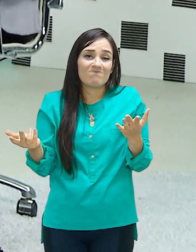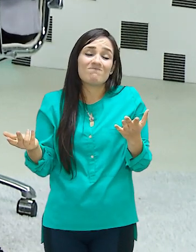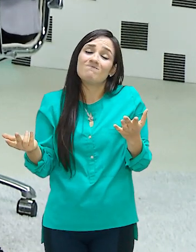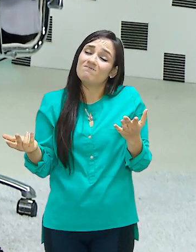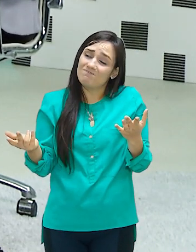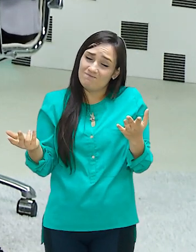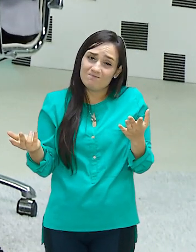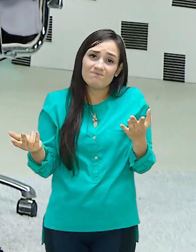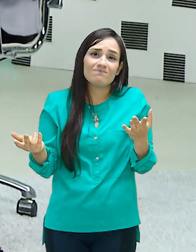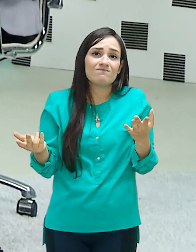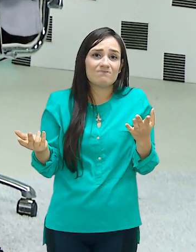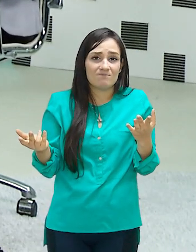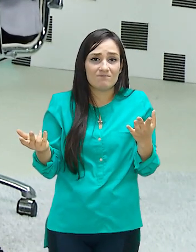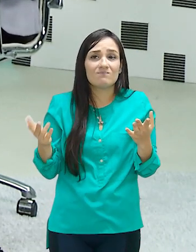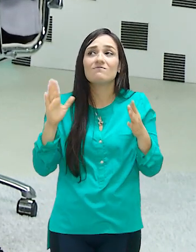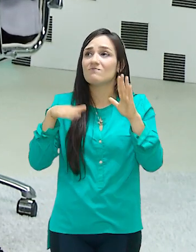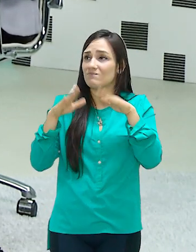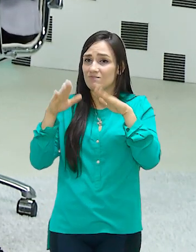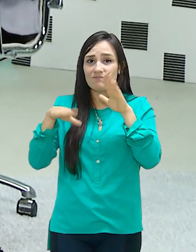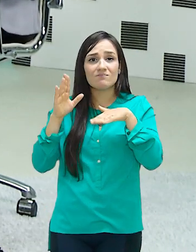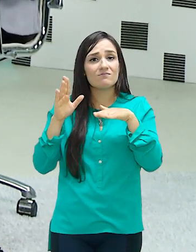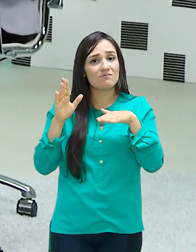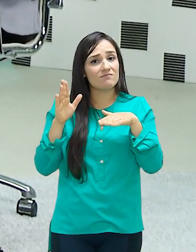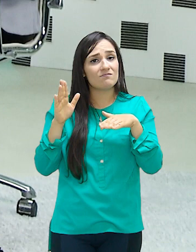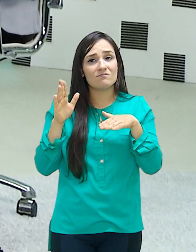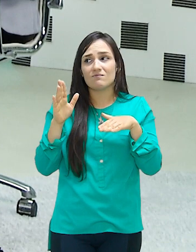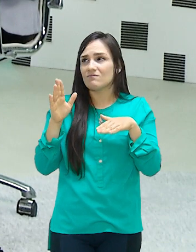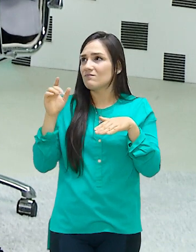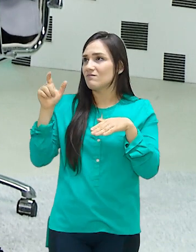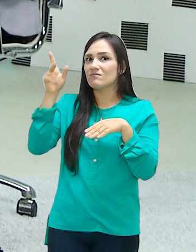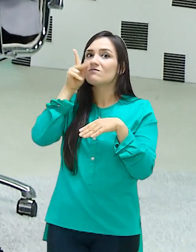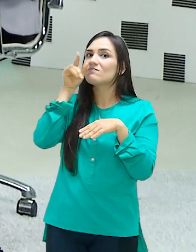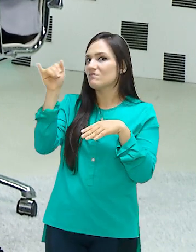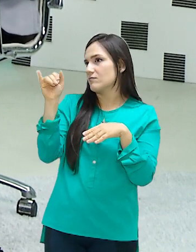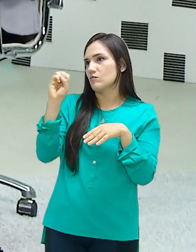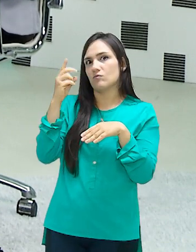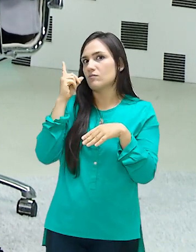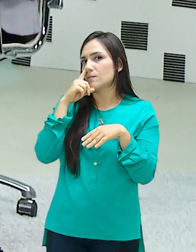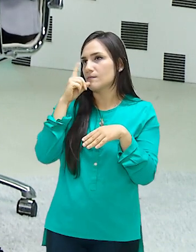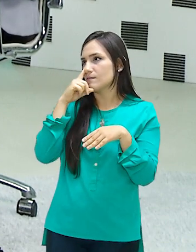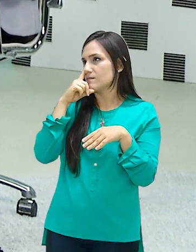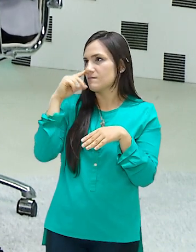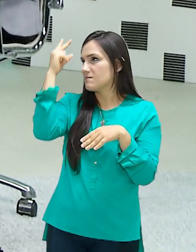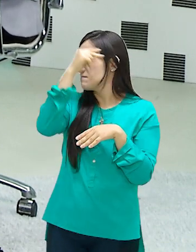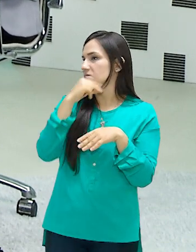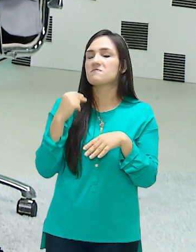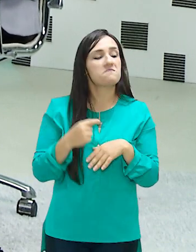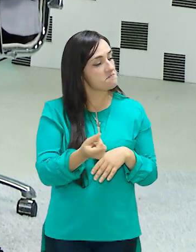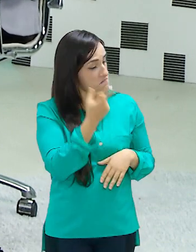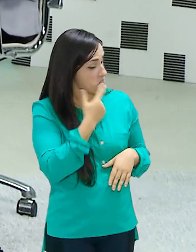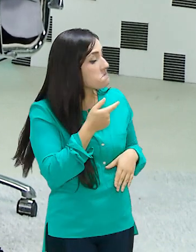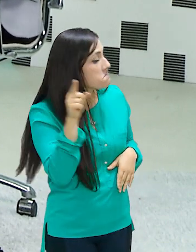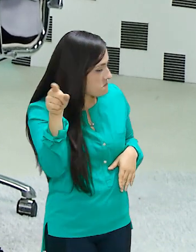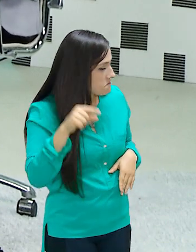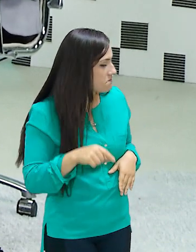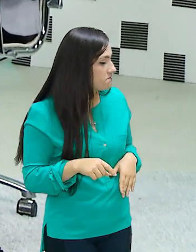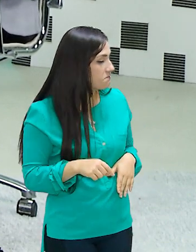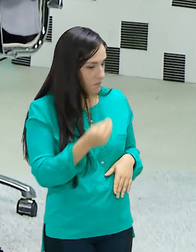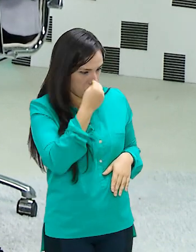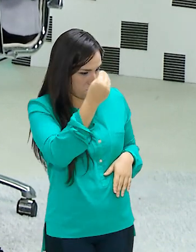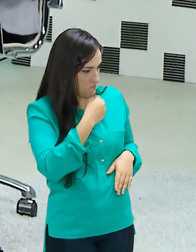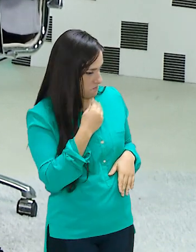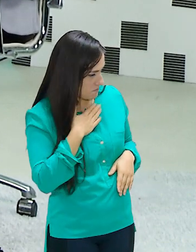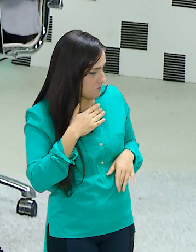acabar usando o filho para essa vingança. Olha, você está vendo? O seu pai ou sua mãe, ó, nos